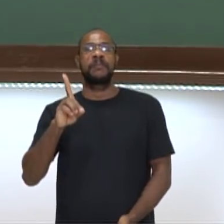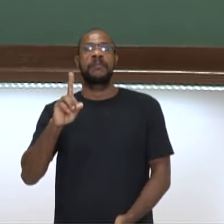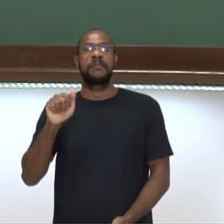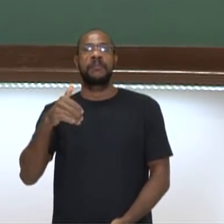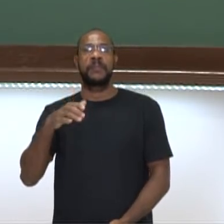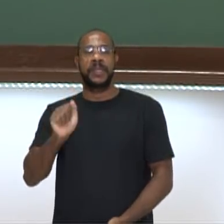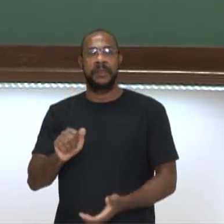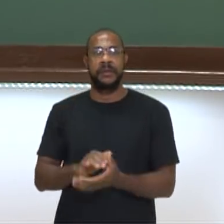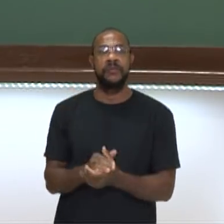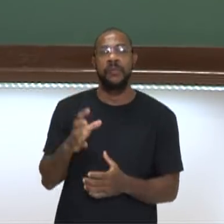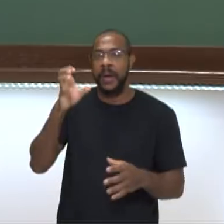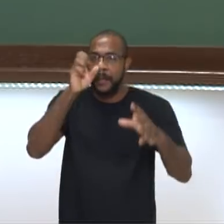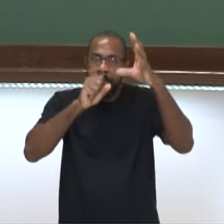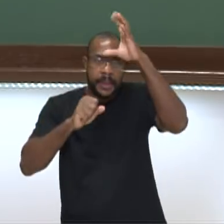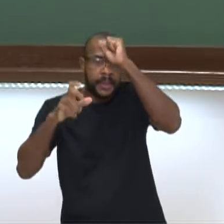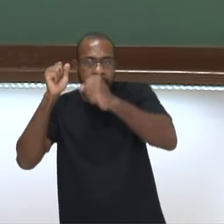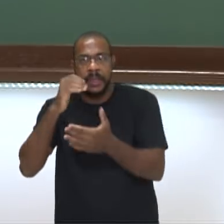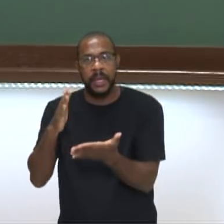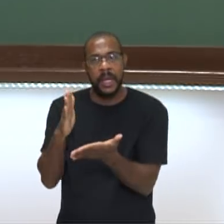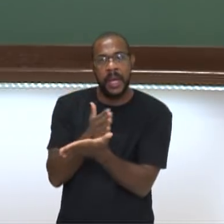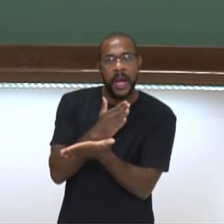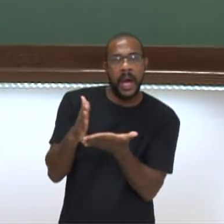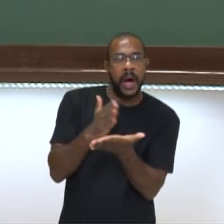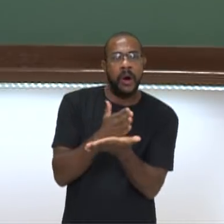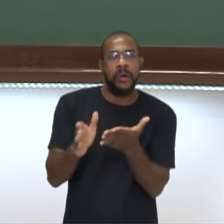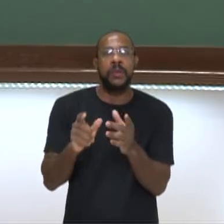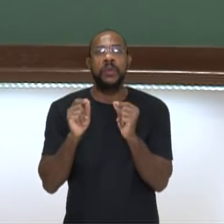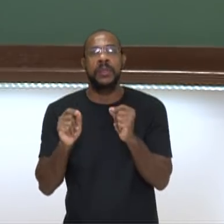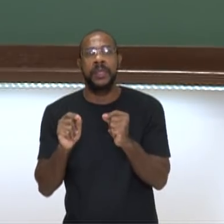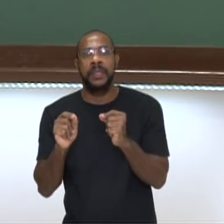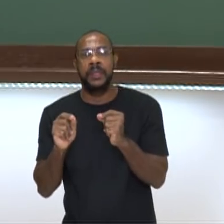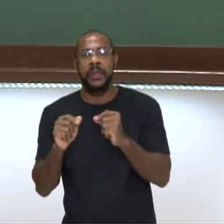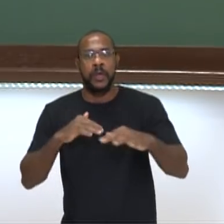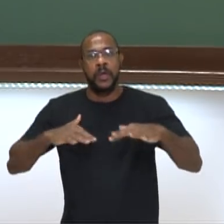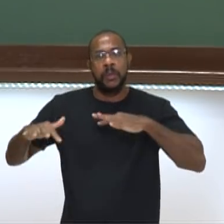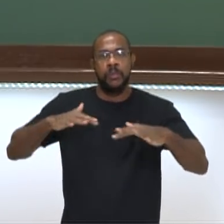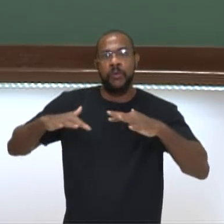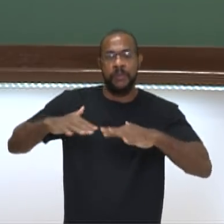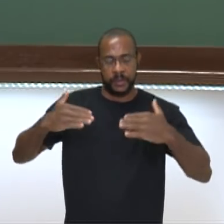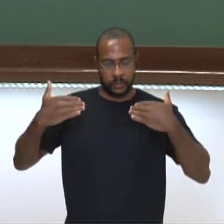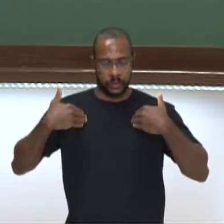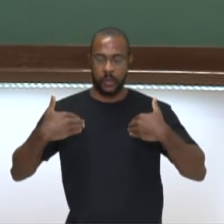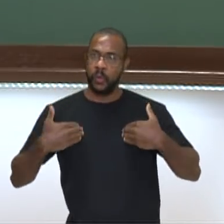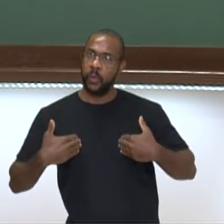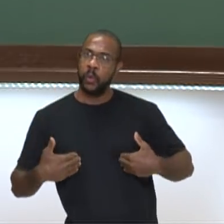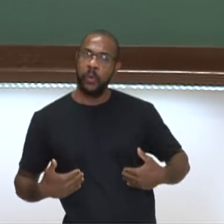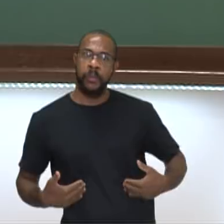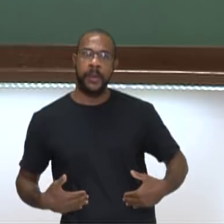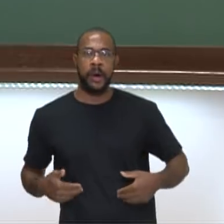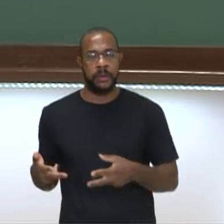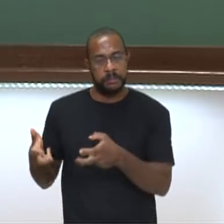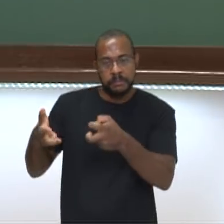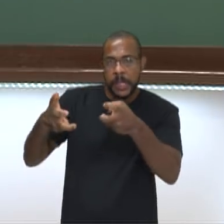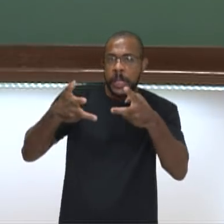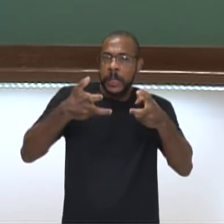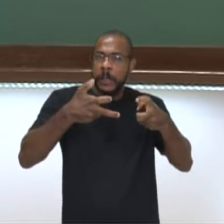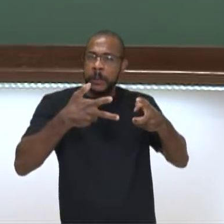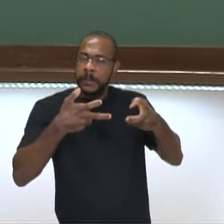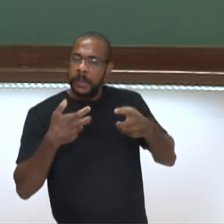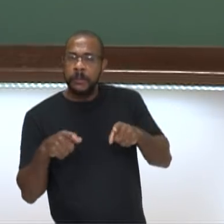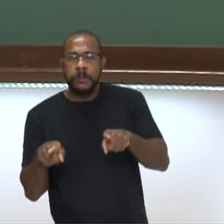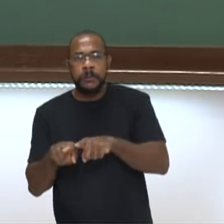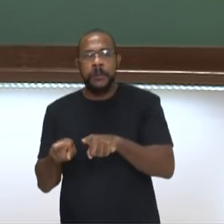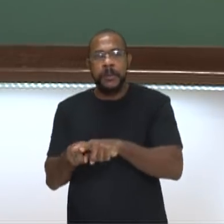identificar alguns desses elementos corporais que nós percebemos, que nós